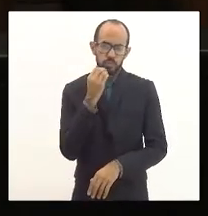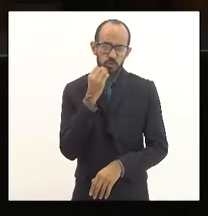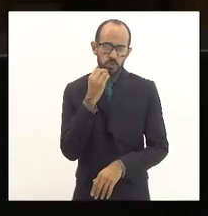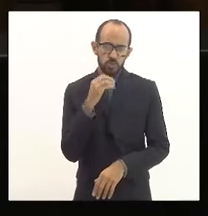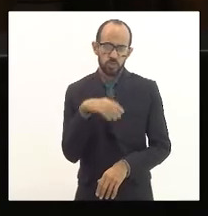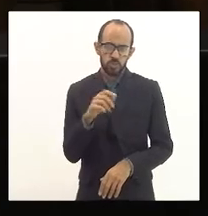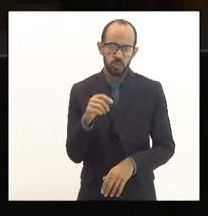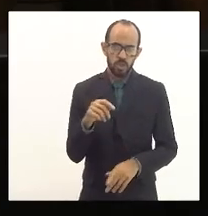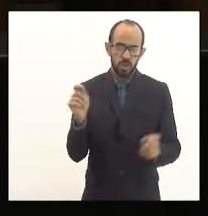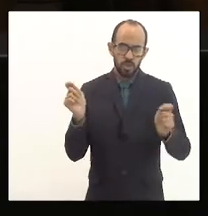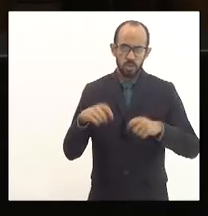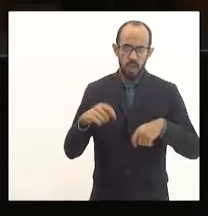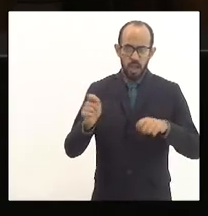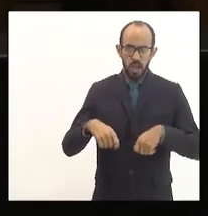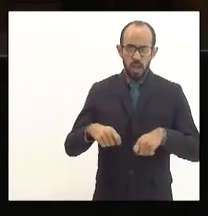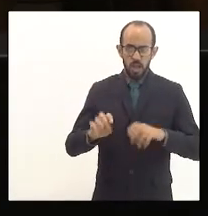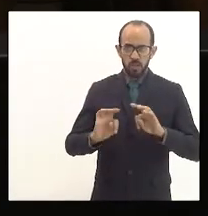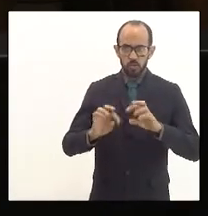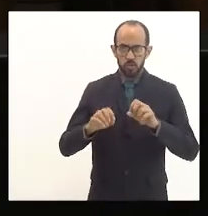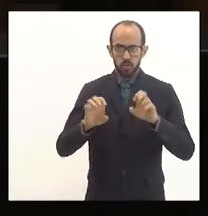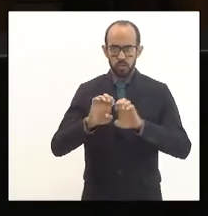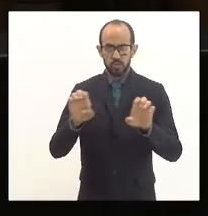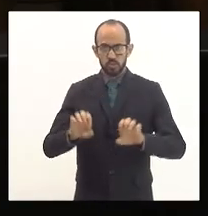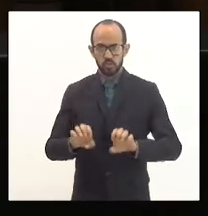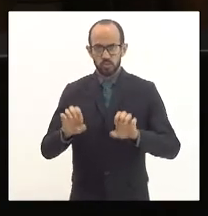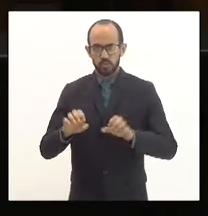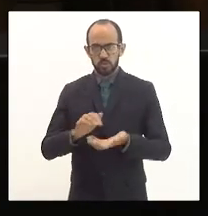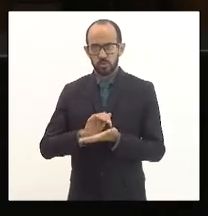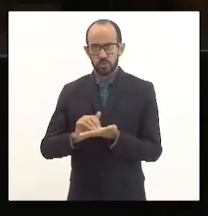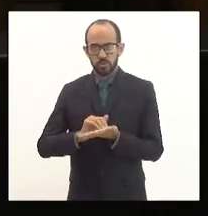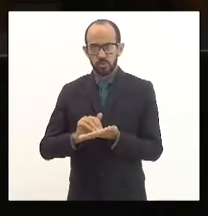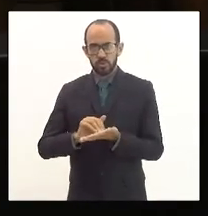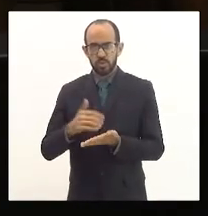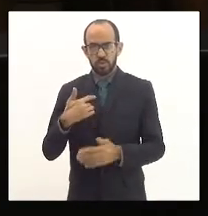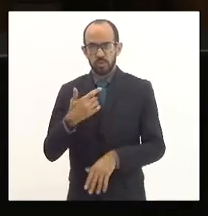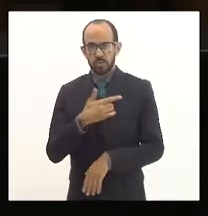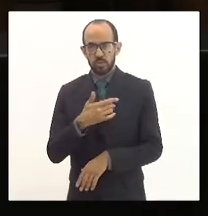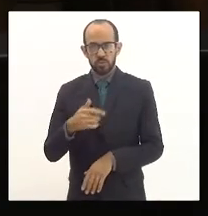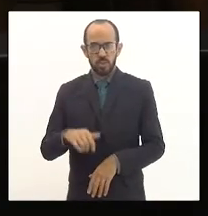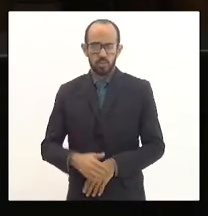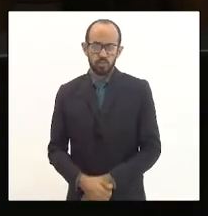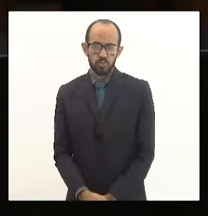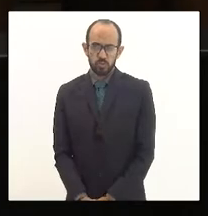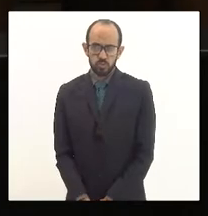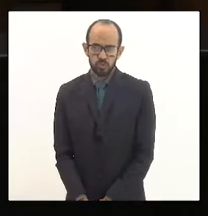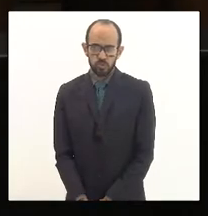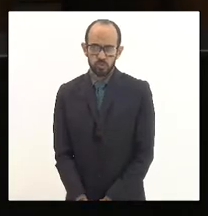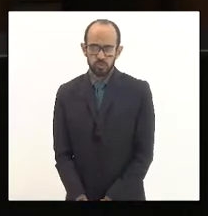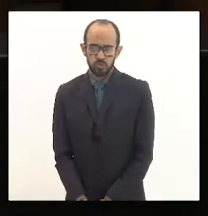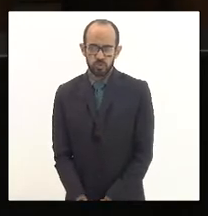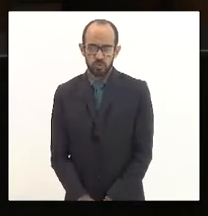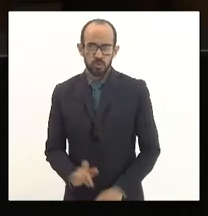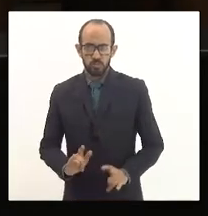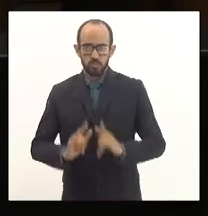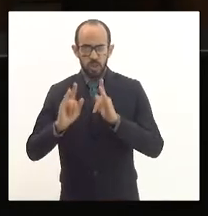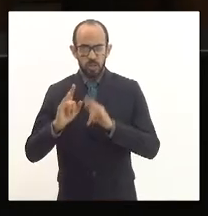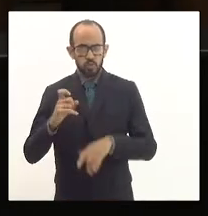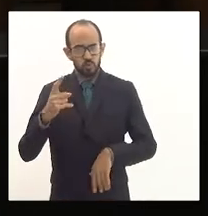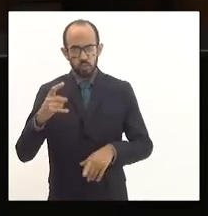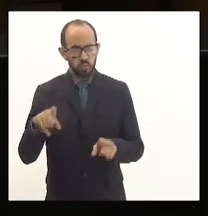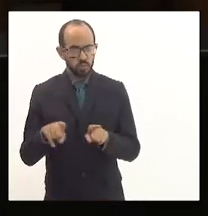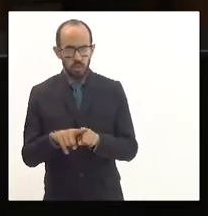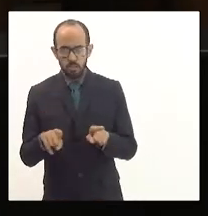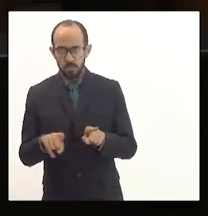certeza toda a estrutura da Secretaria Estadual de saúde no prédio único também